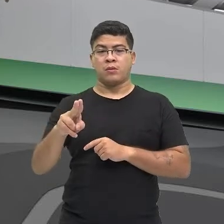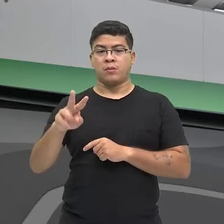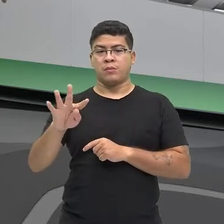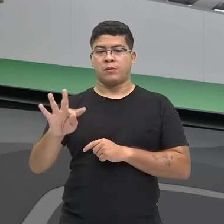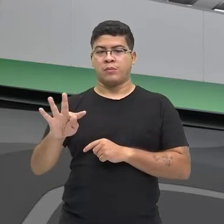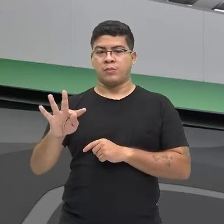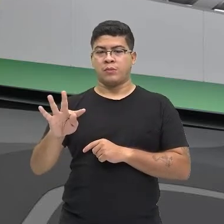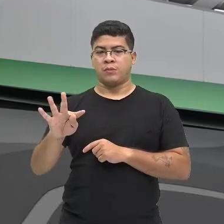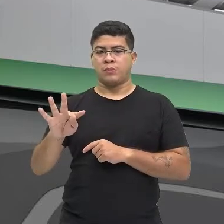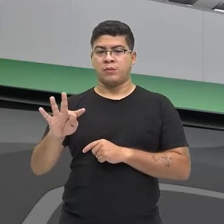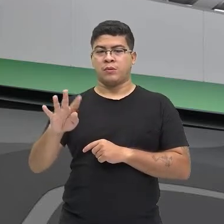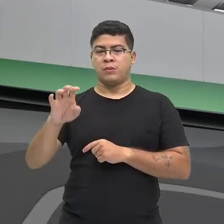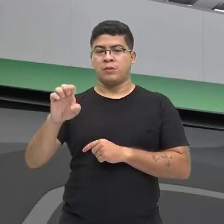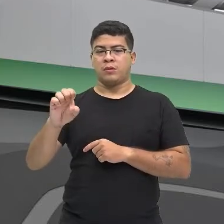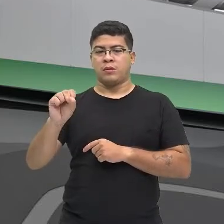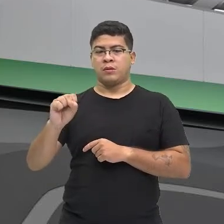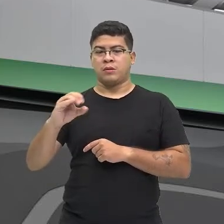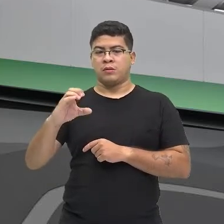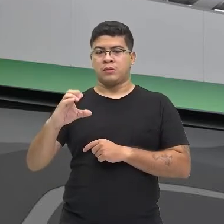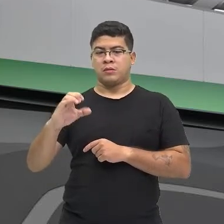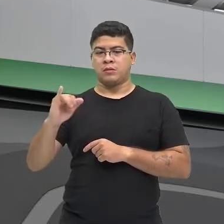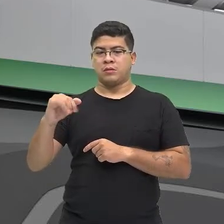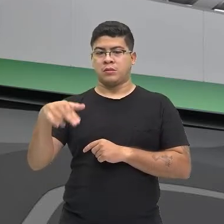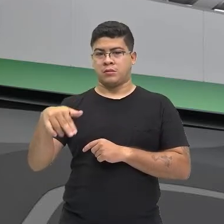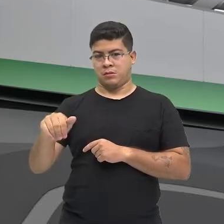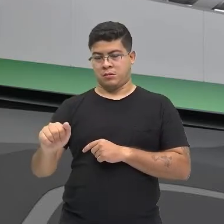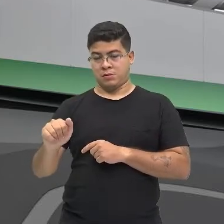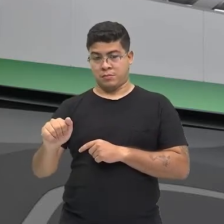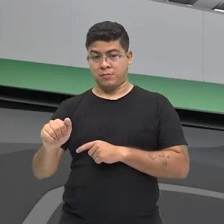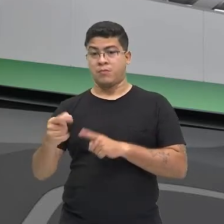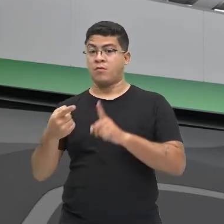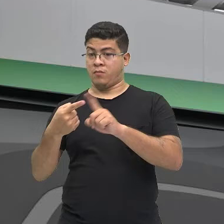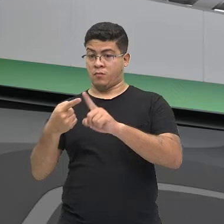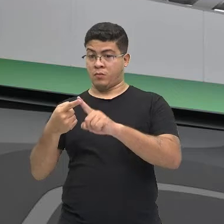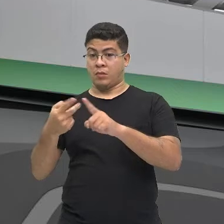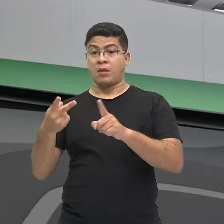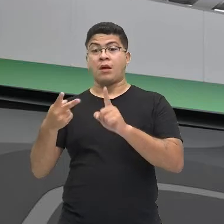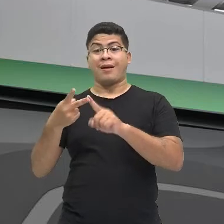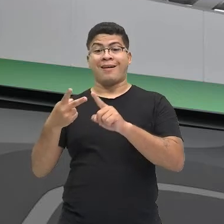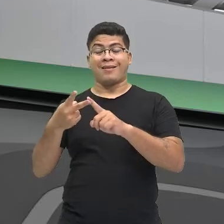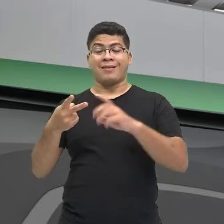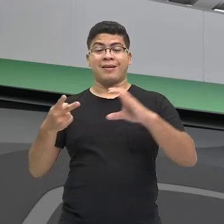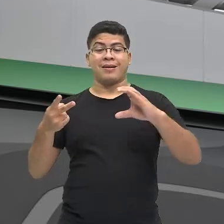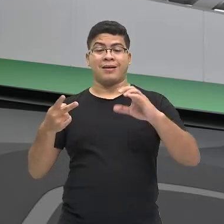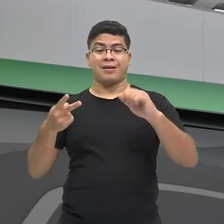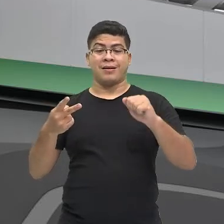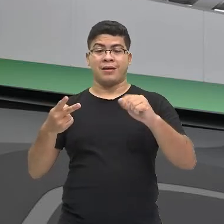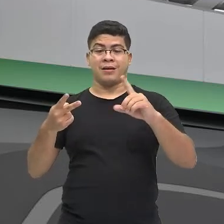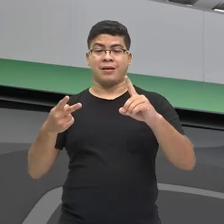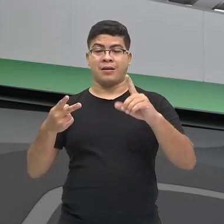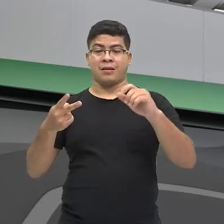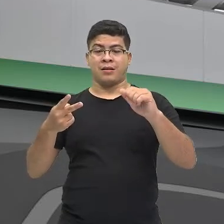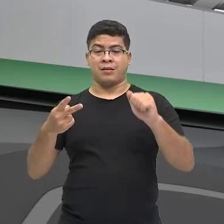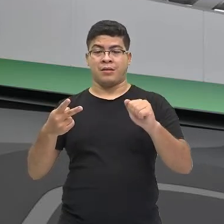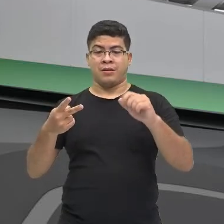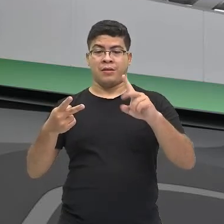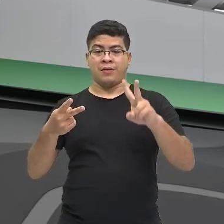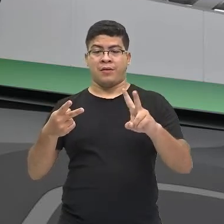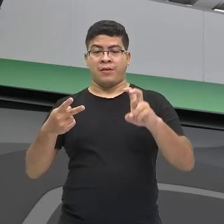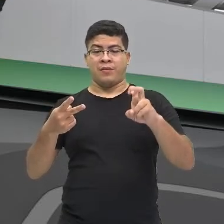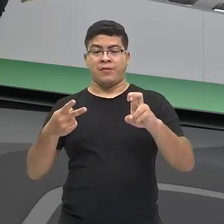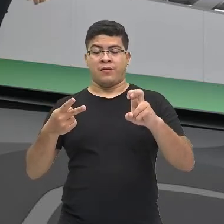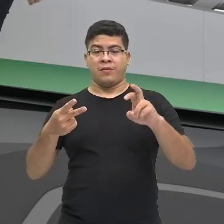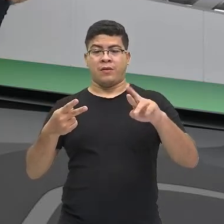cartela. Essas duas substâncias, elas são responsáveis por esses cheiros desagradáveis, esses cheiros